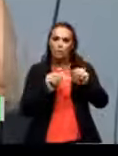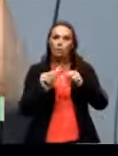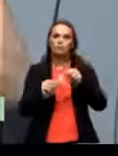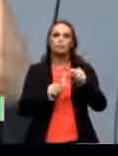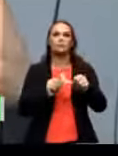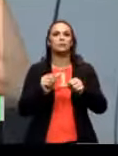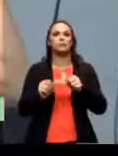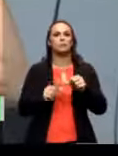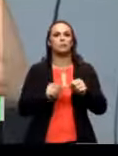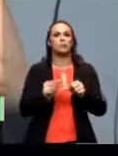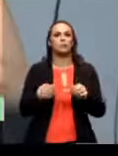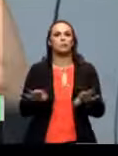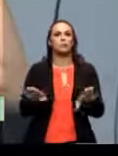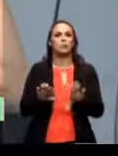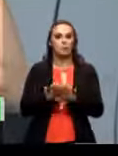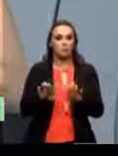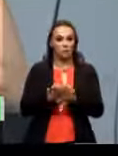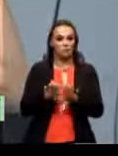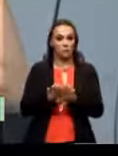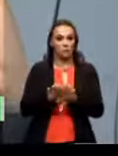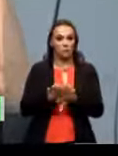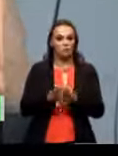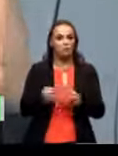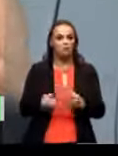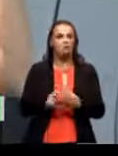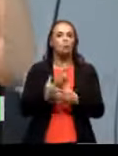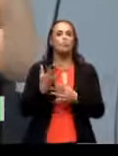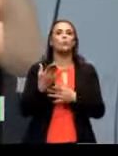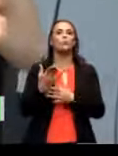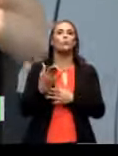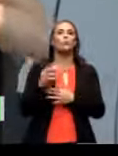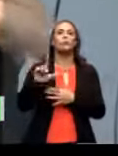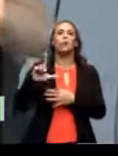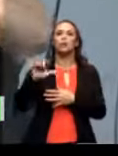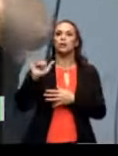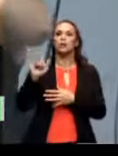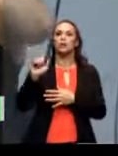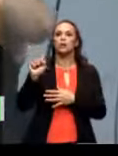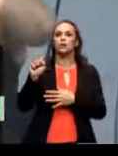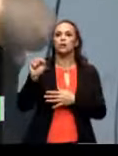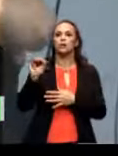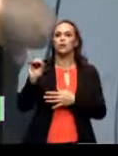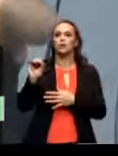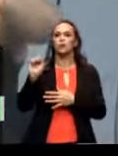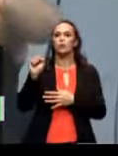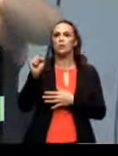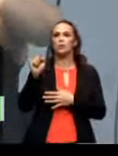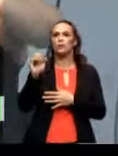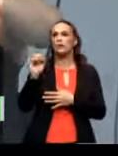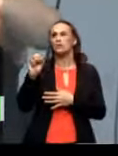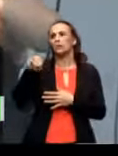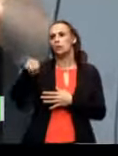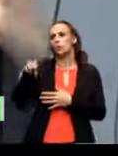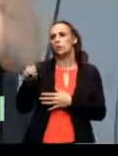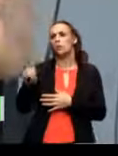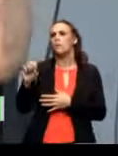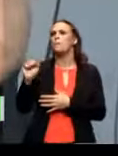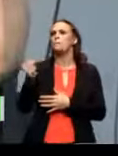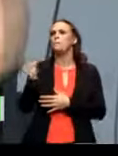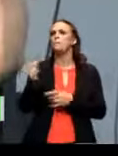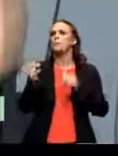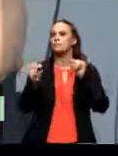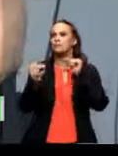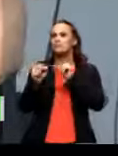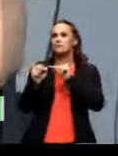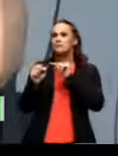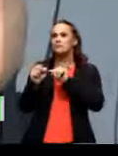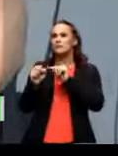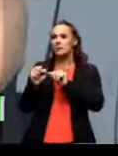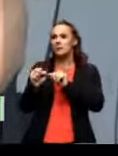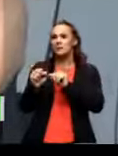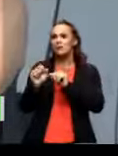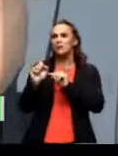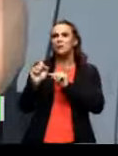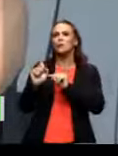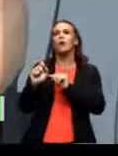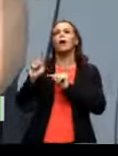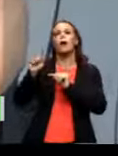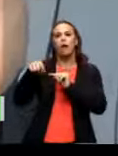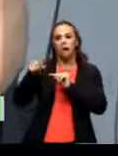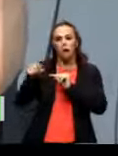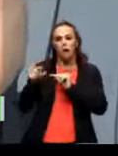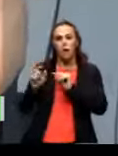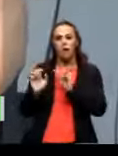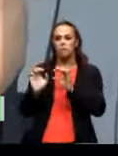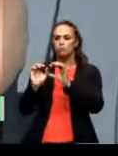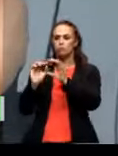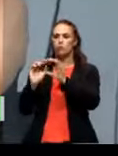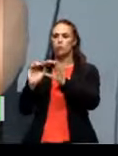eles produzem os lisossomos, né? Que são o quê? É uma organela membranosa que saiu ali